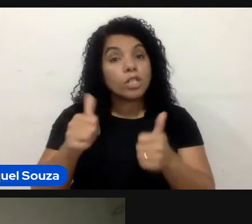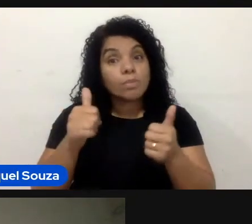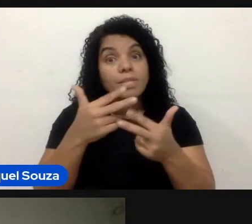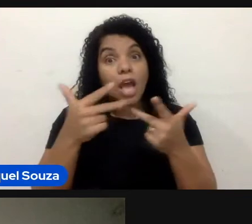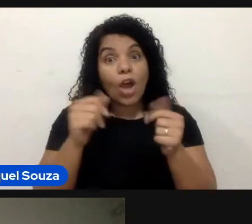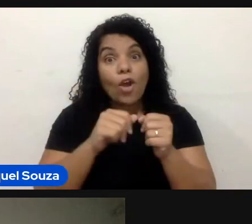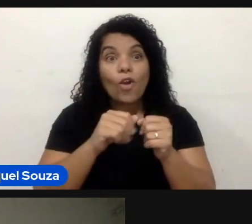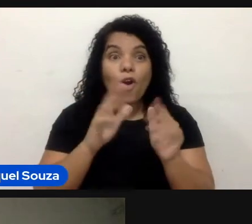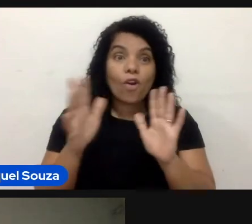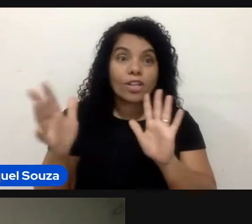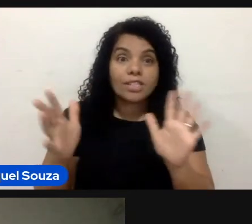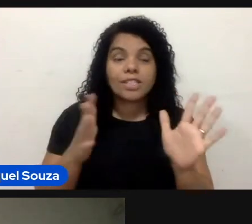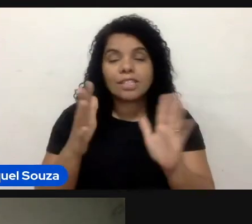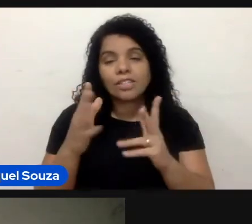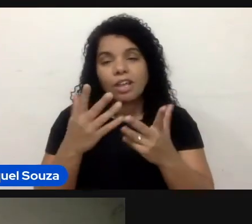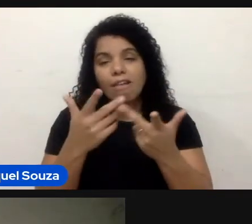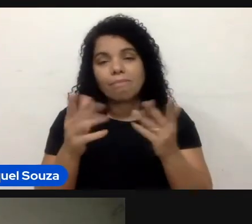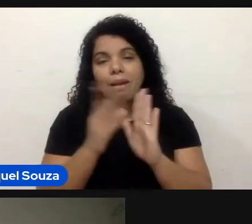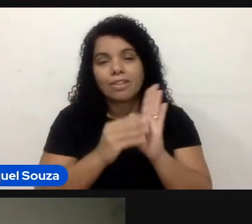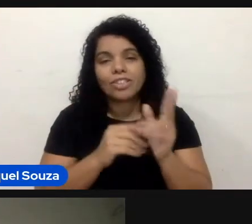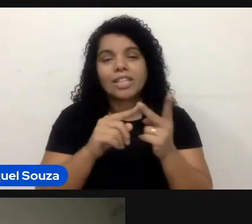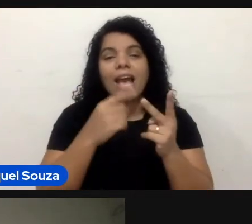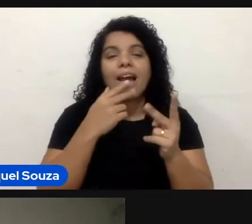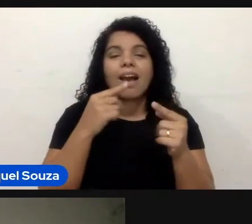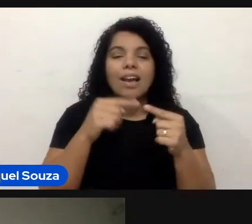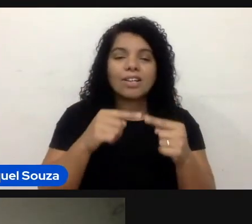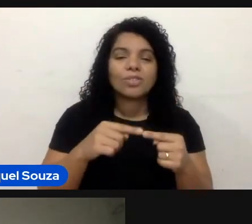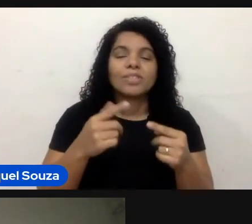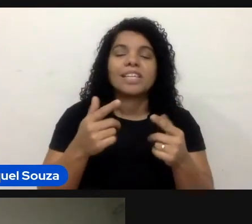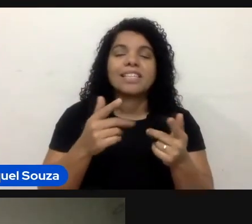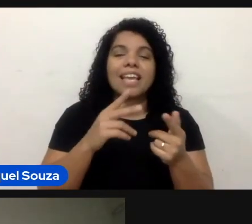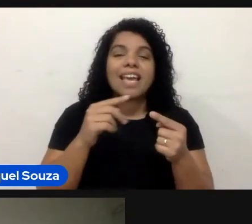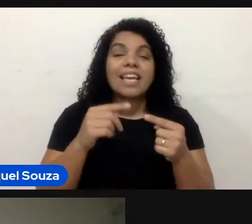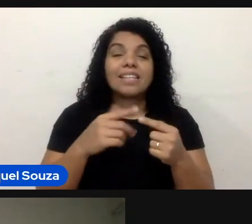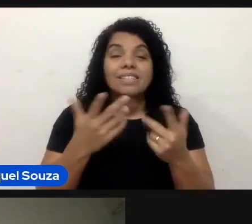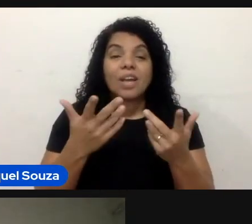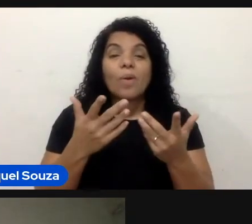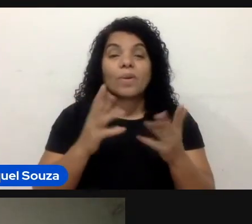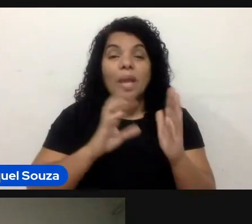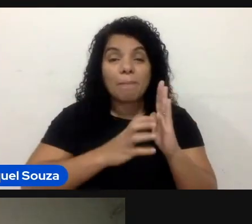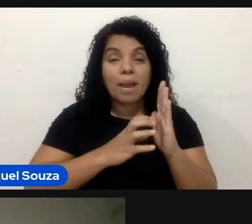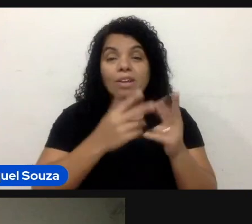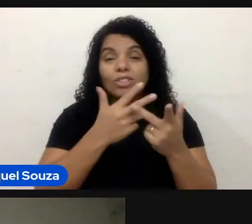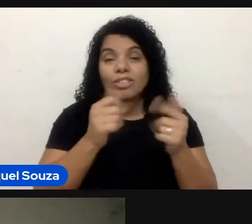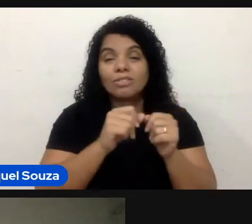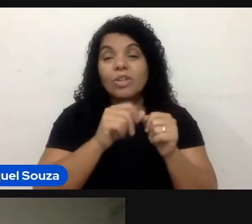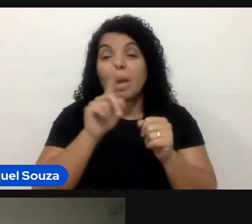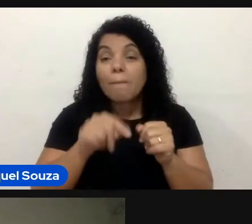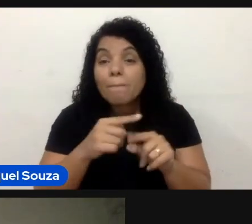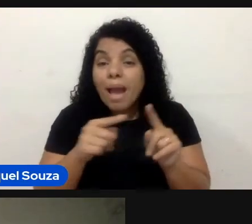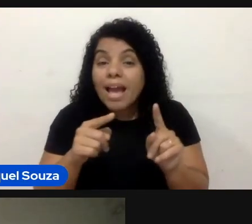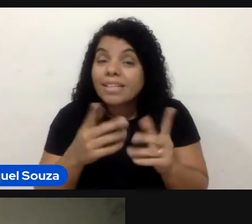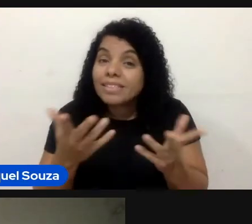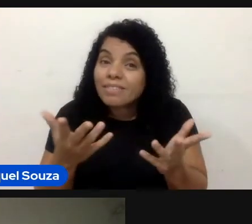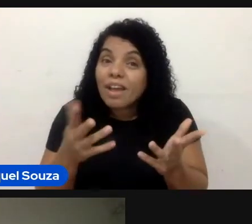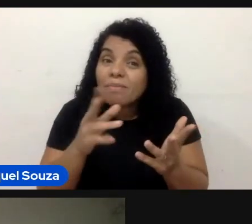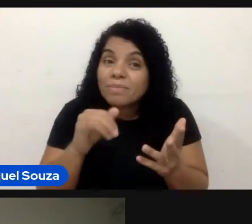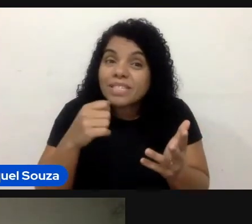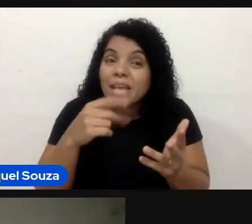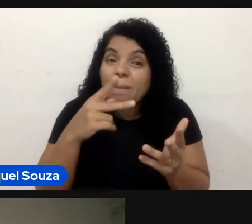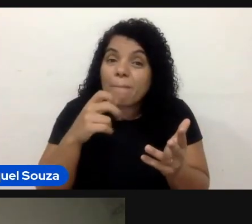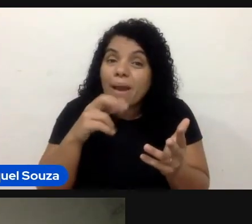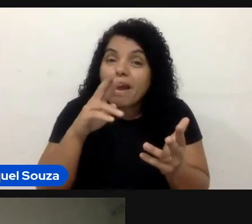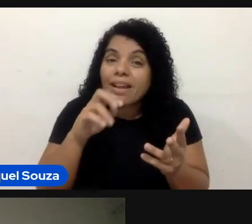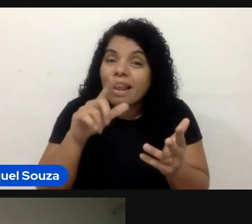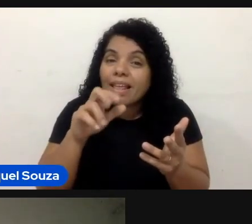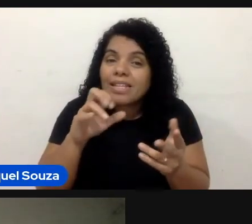tratamento de dados, alguma coisa em relação a banco de dados, mas, inevitavelmente, você vai ter que paralelizar. E o